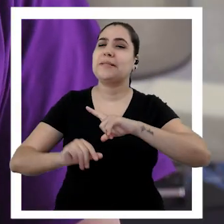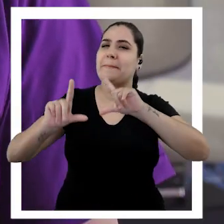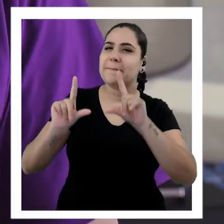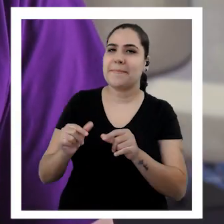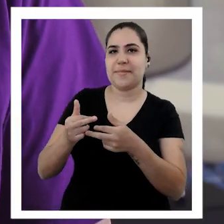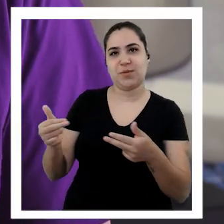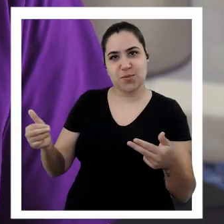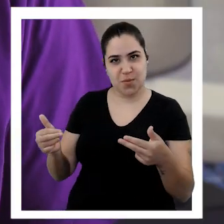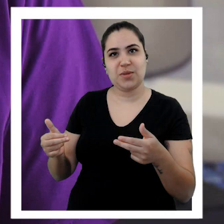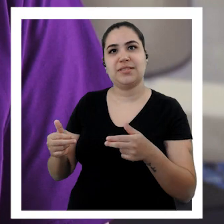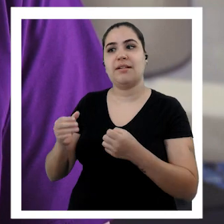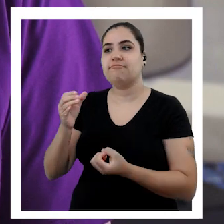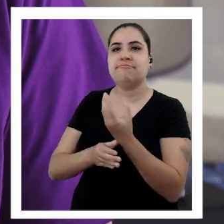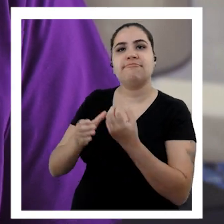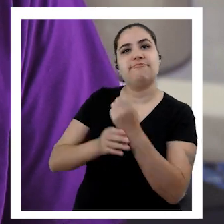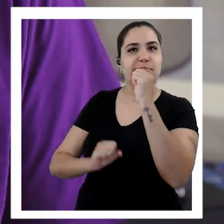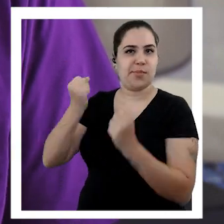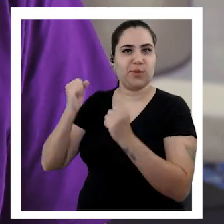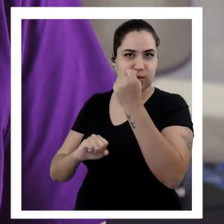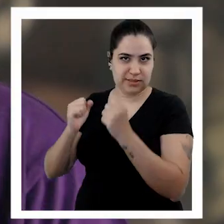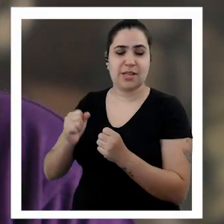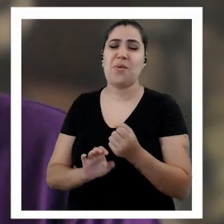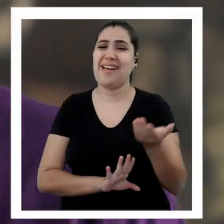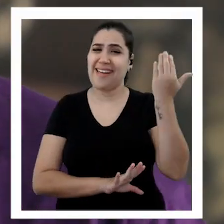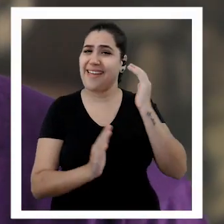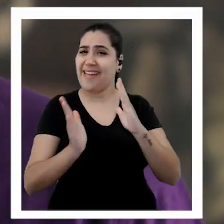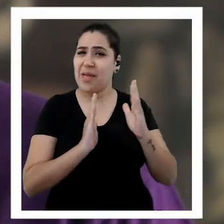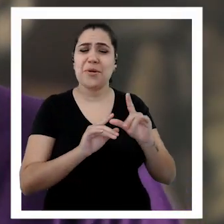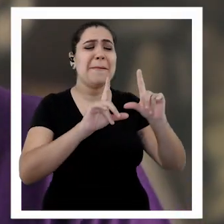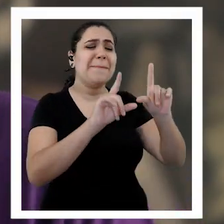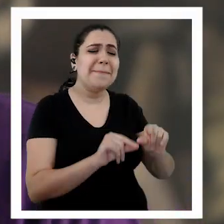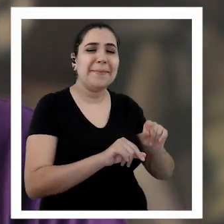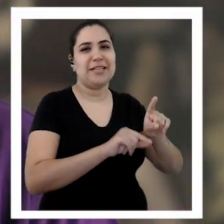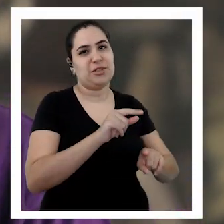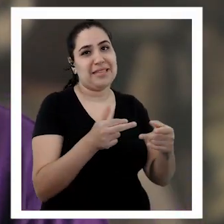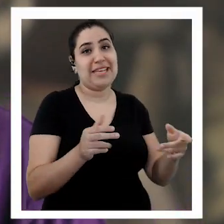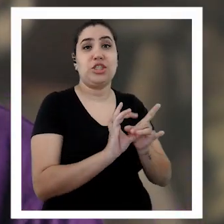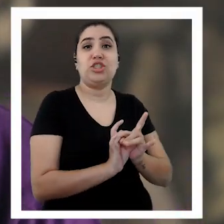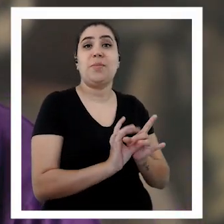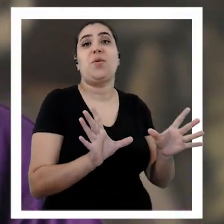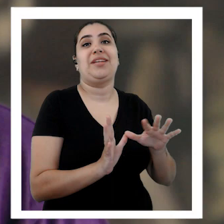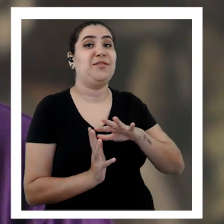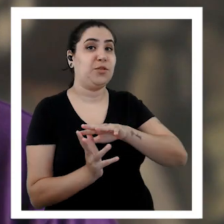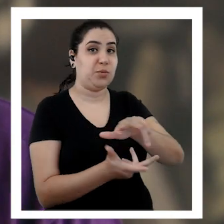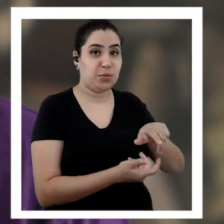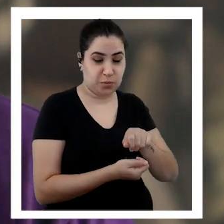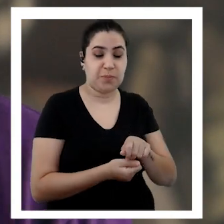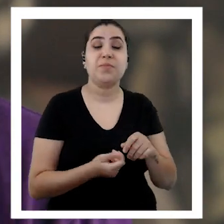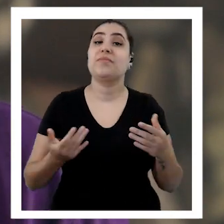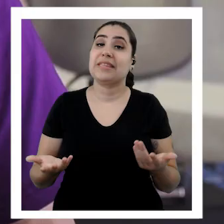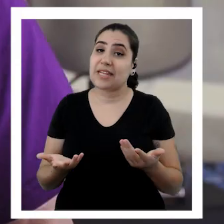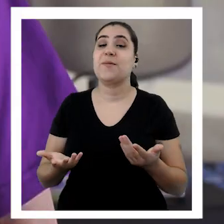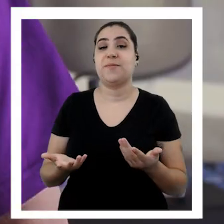tinha muito menos coisas sendo produzidas. Naquela época tinha muito menos material disponível